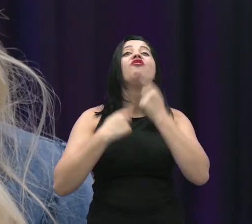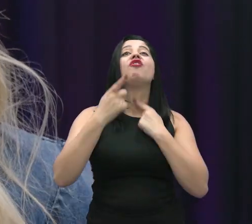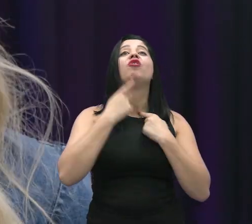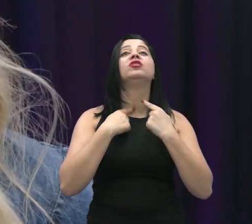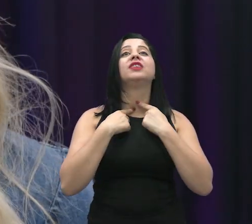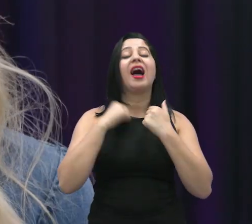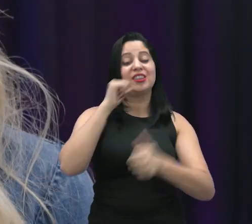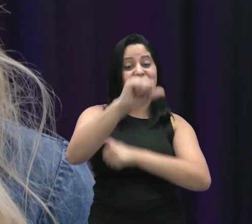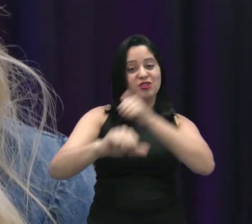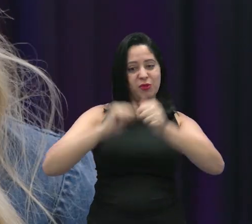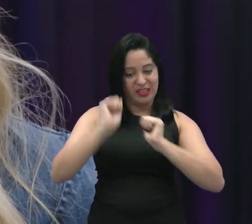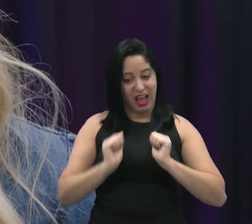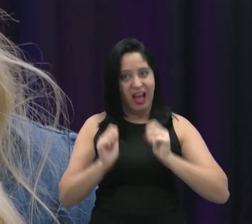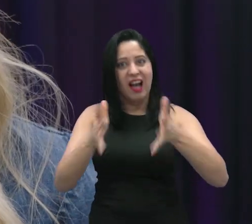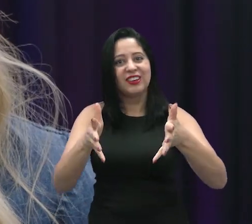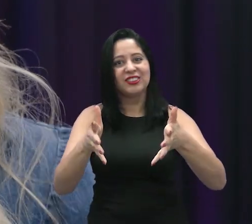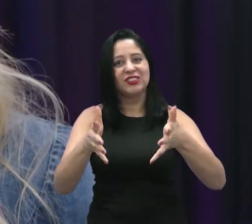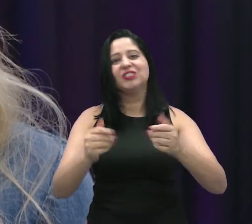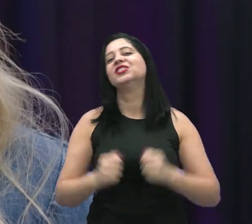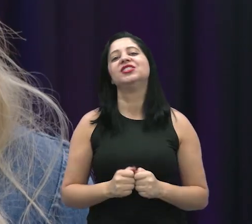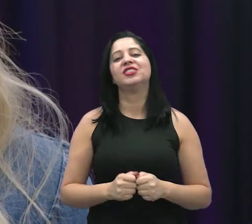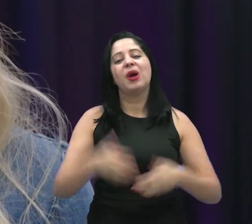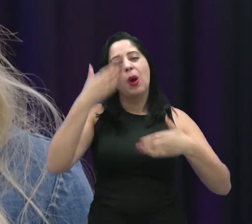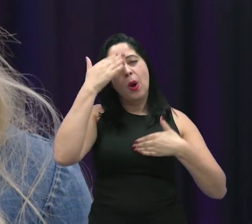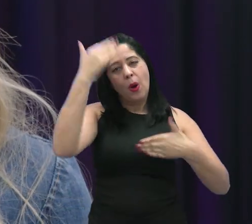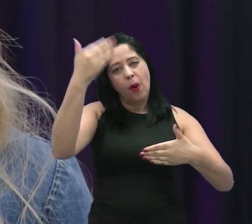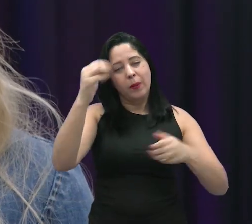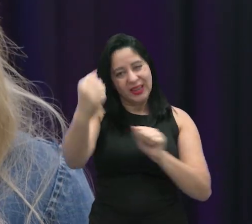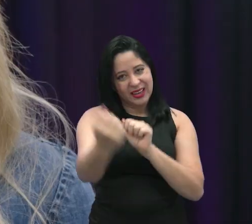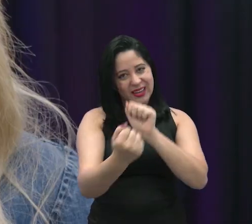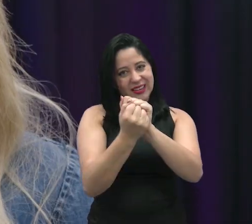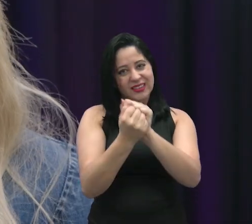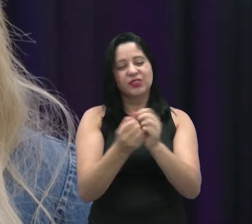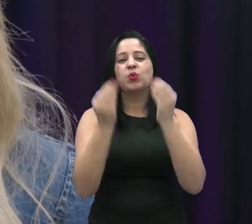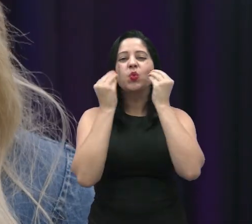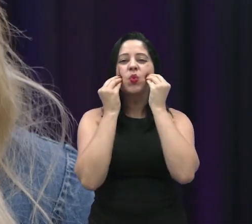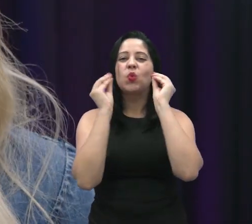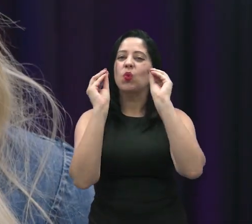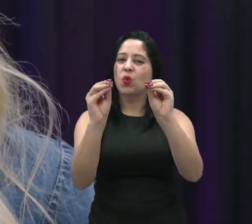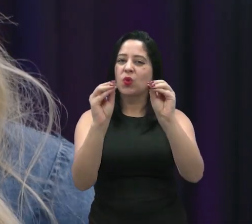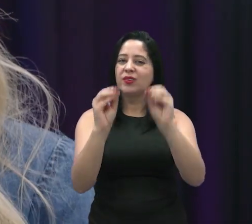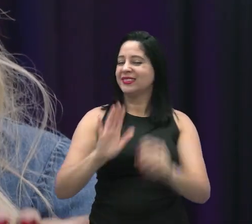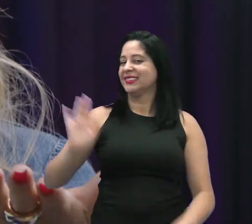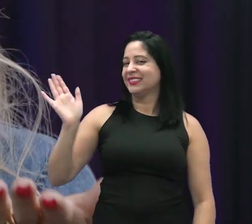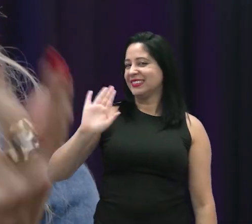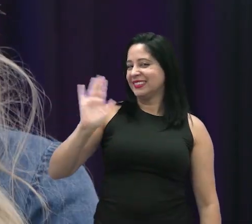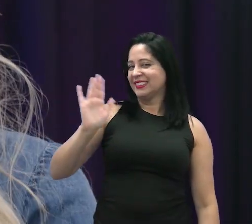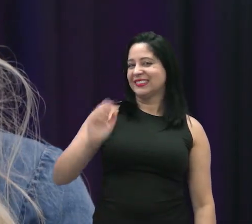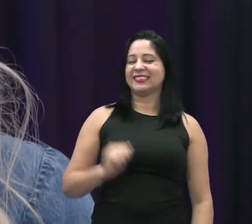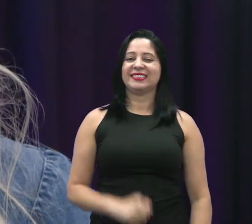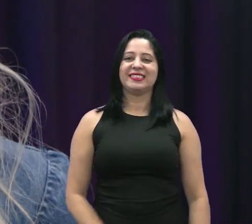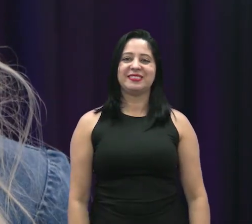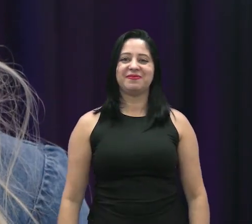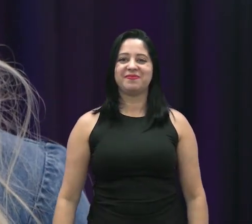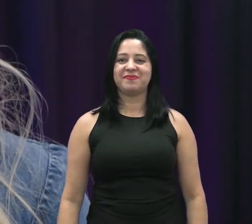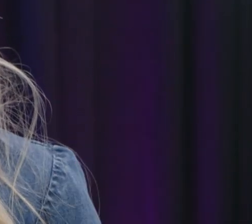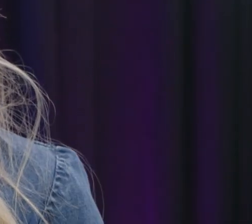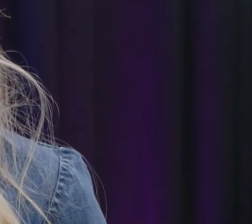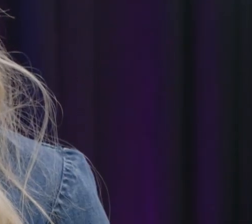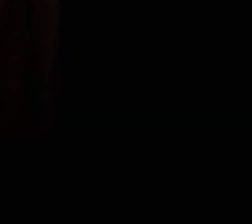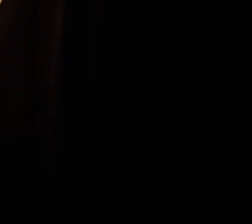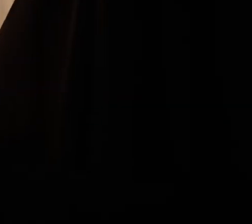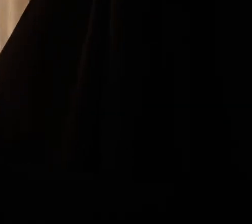ações concretas no nosso dia a dia, hein? Muito obrigada pela sua companhia, um grande beijo e até a próxima semana.